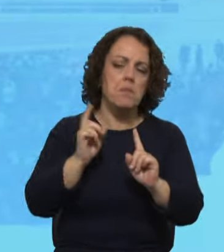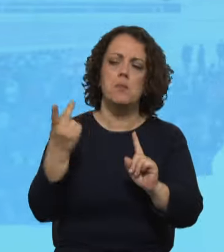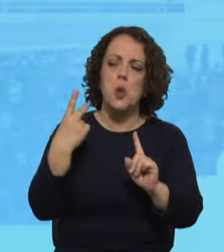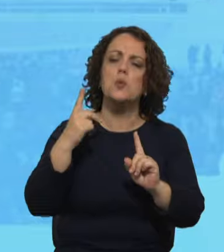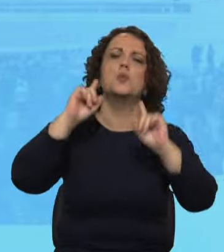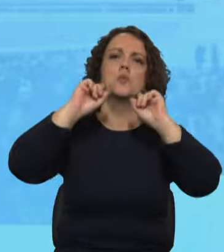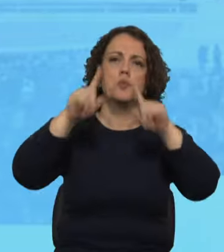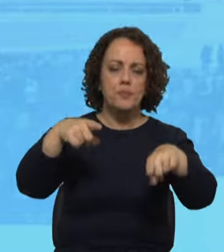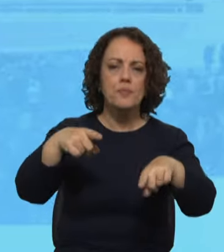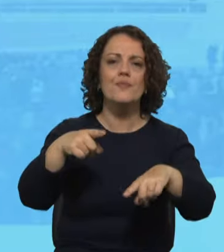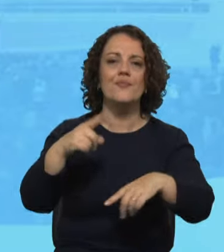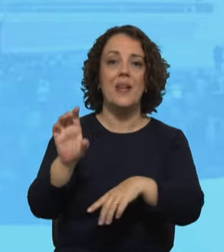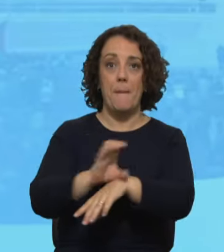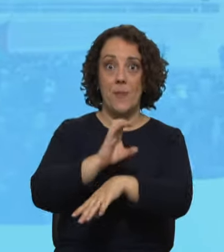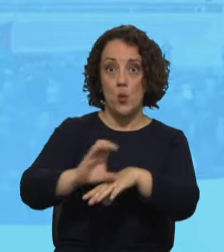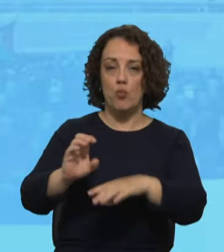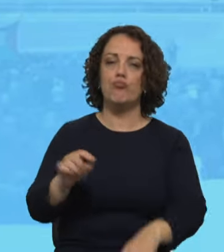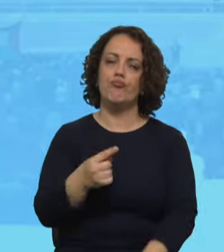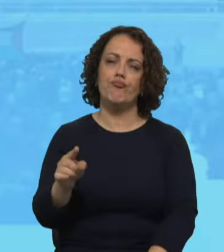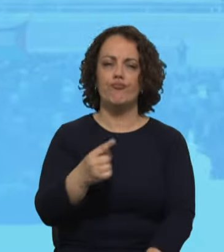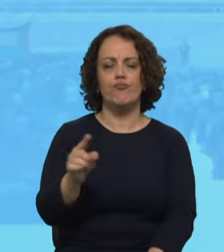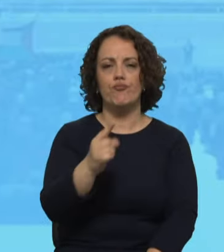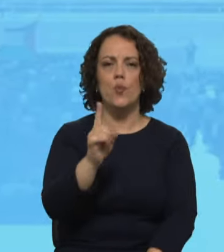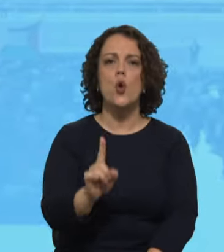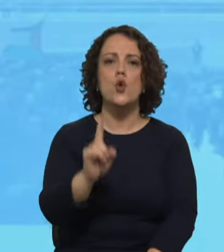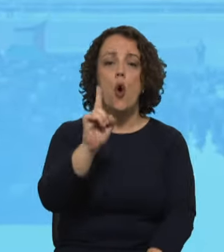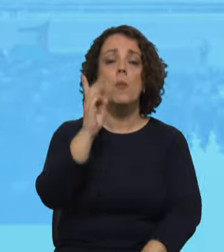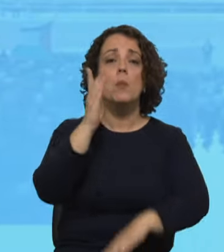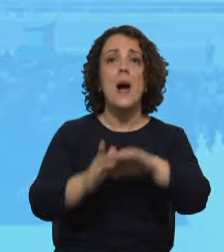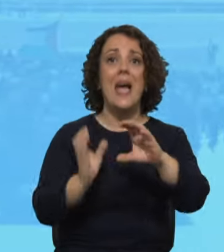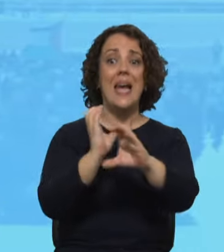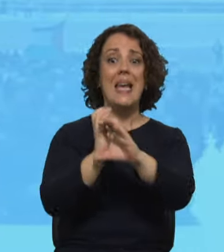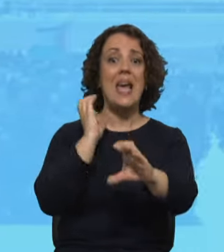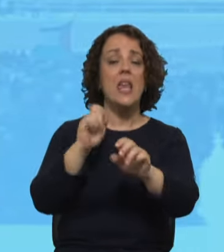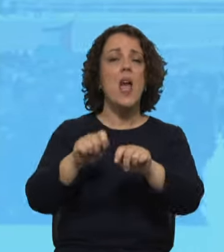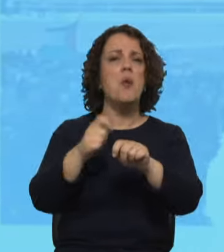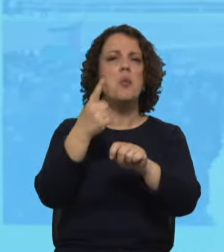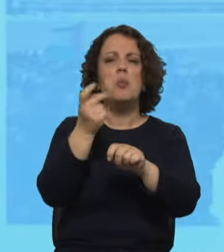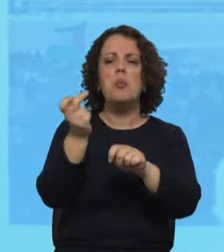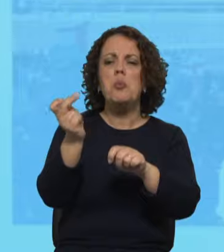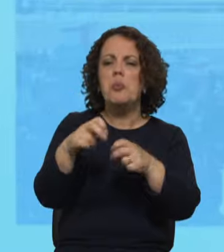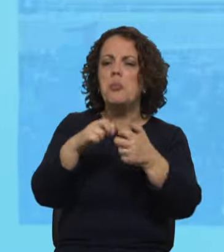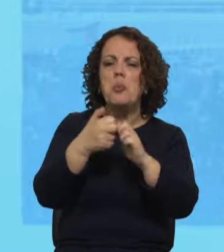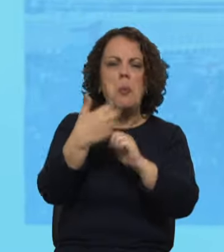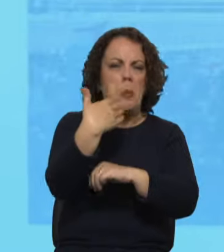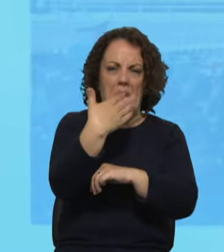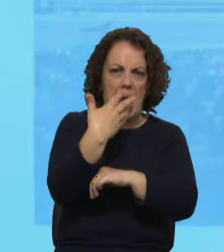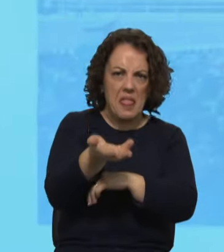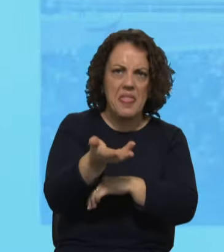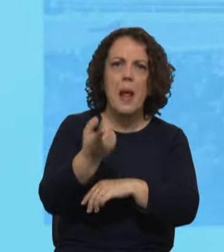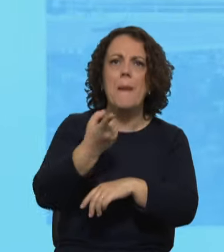ao norte dos Camarões e nós tivemos um problema na Car que nos fez ficar um dia foi uma coisa muito pequenina foi tínhamos que mudar uma borracha